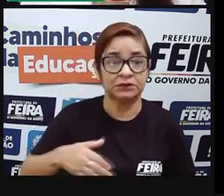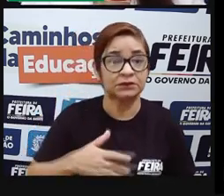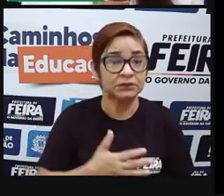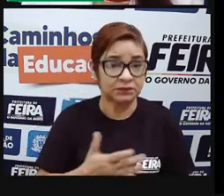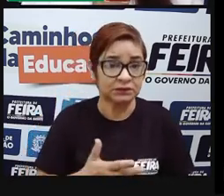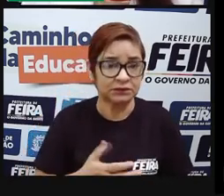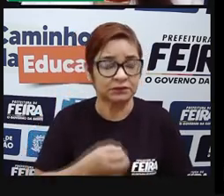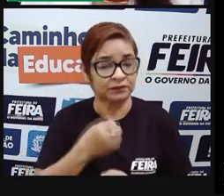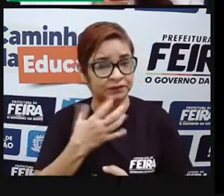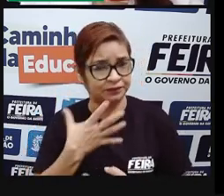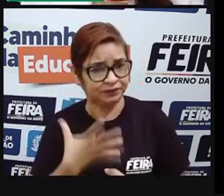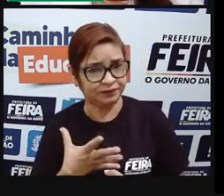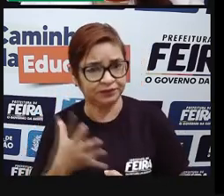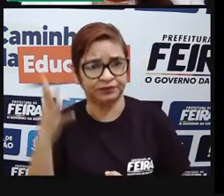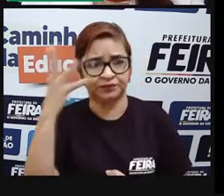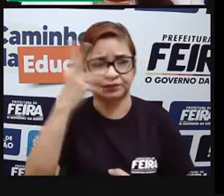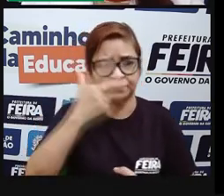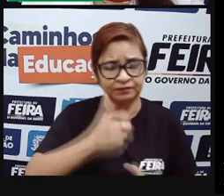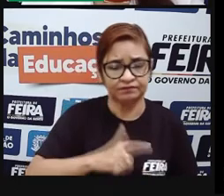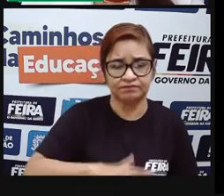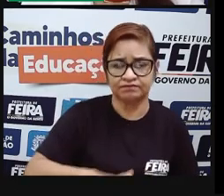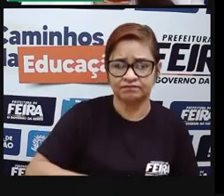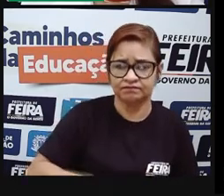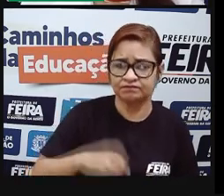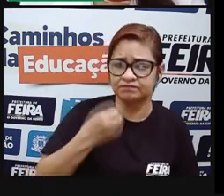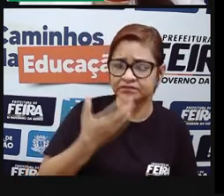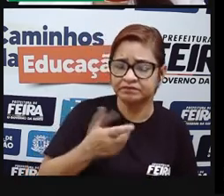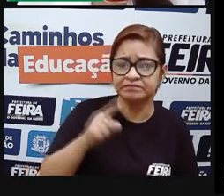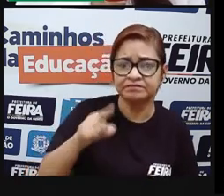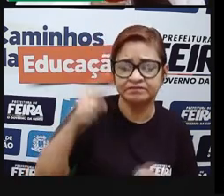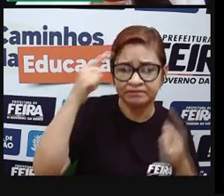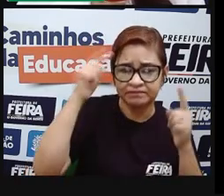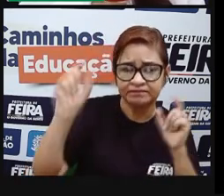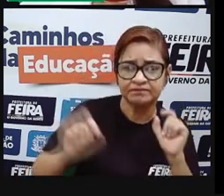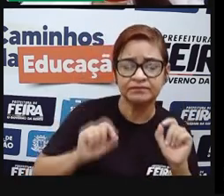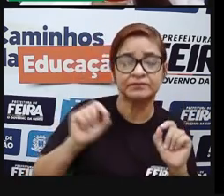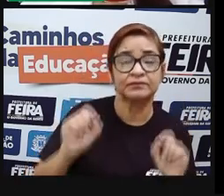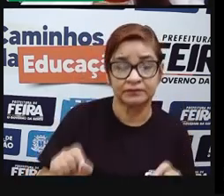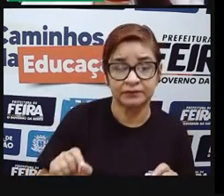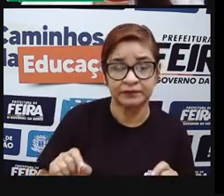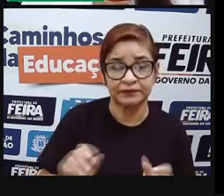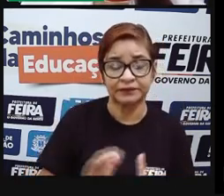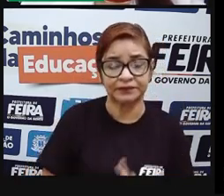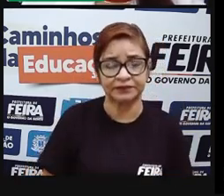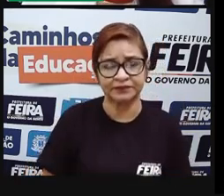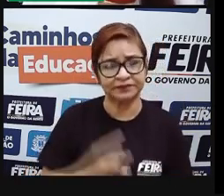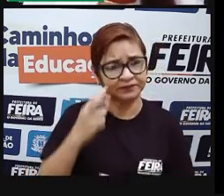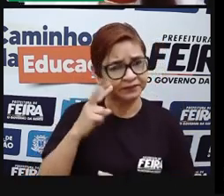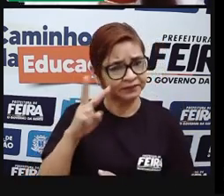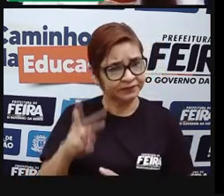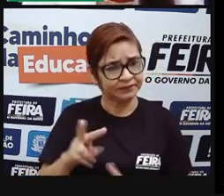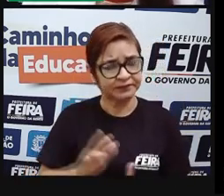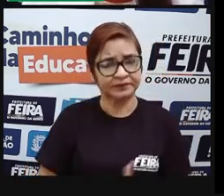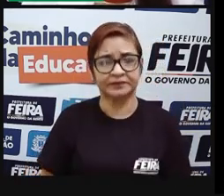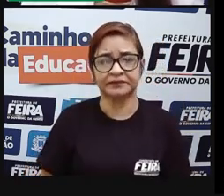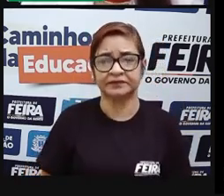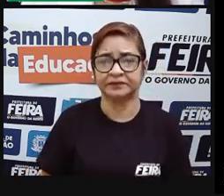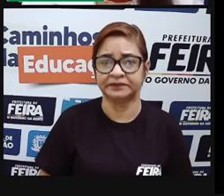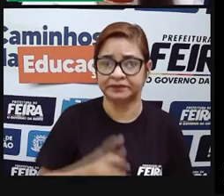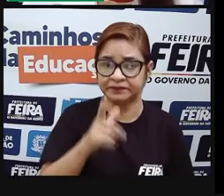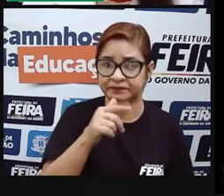foi o ponto positivo ou negativo bom e o que é a gente viu o rapaz que tava vendendo a